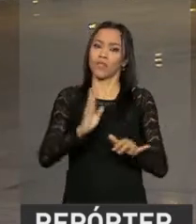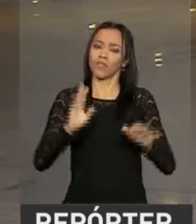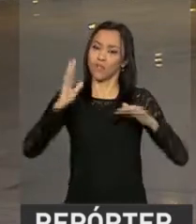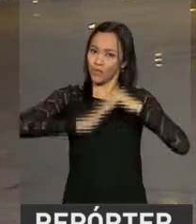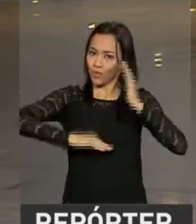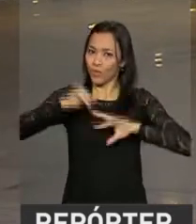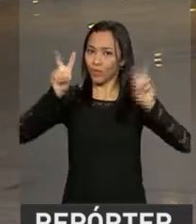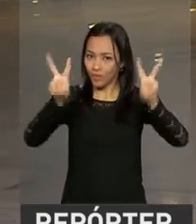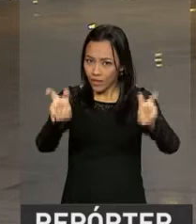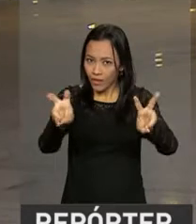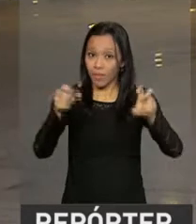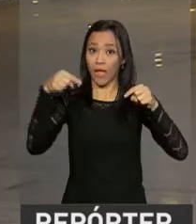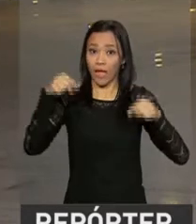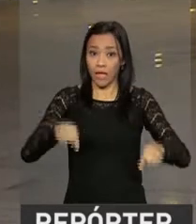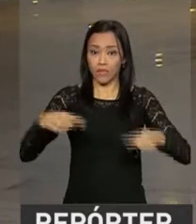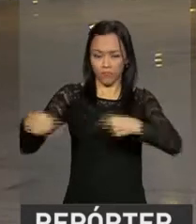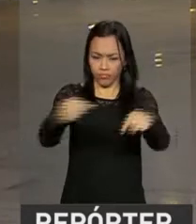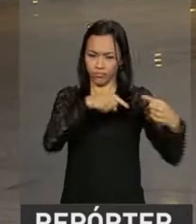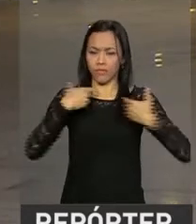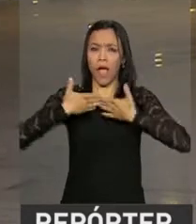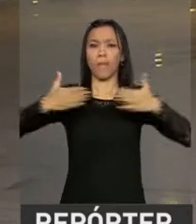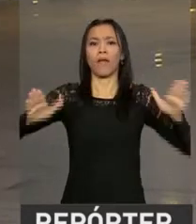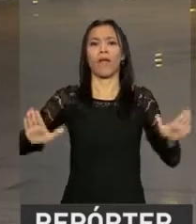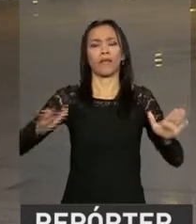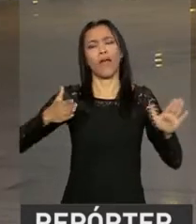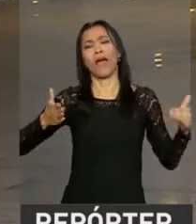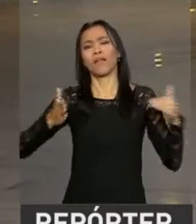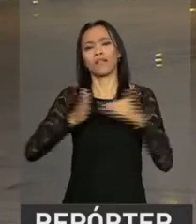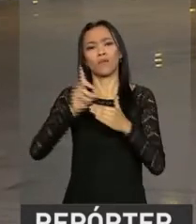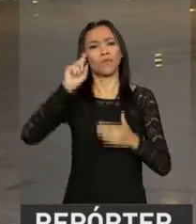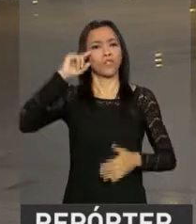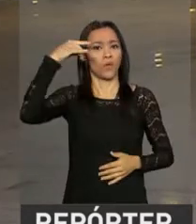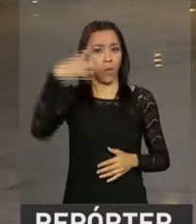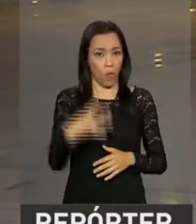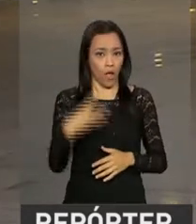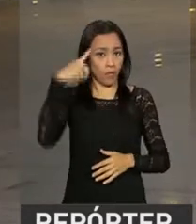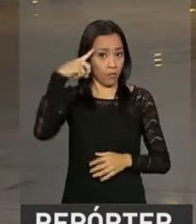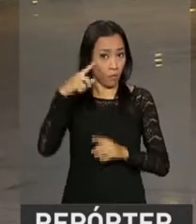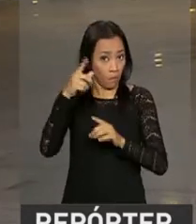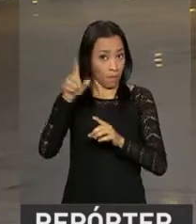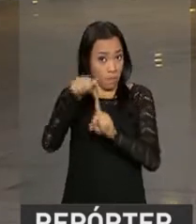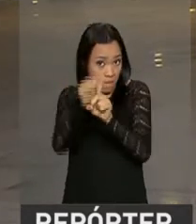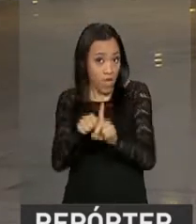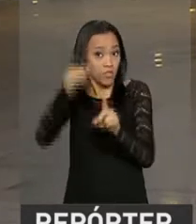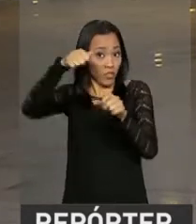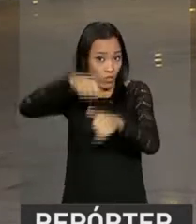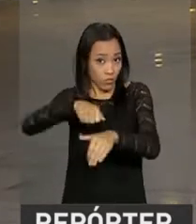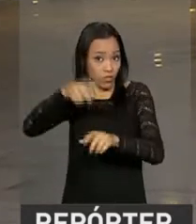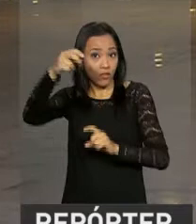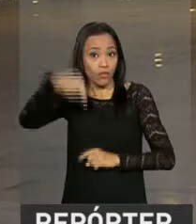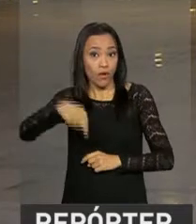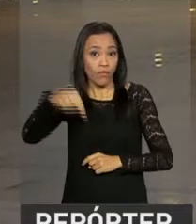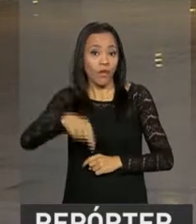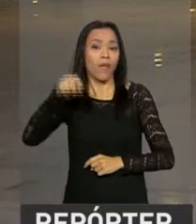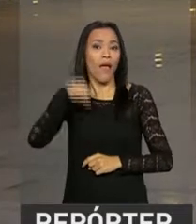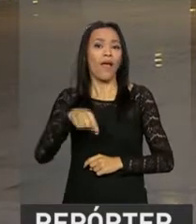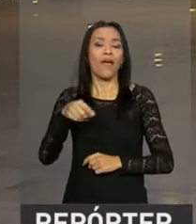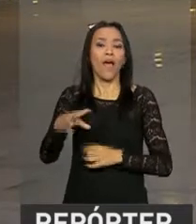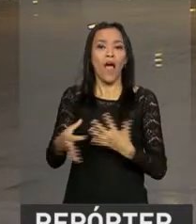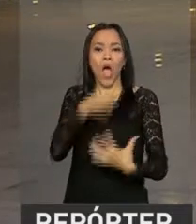esse debate público vai ficar aberto até o próximo dia 4 de novembro e vai servir de base para a elaboração de um projeto